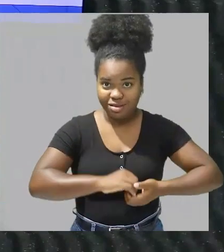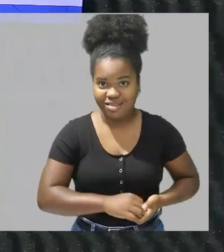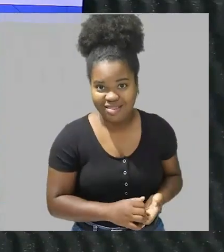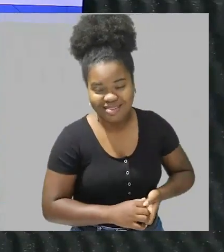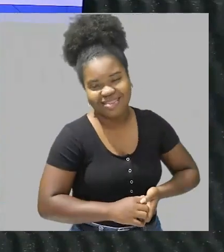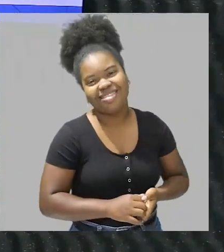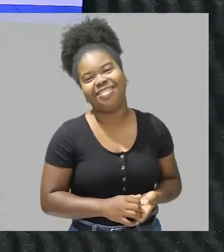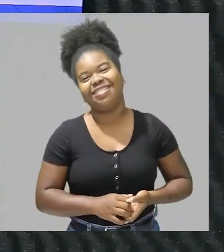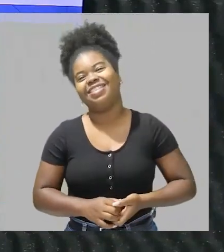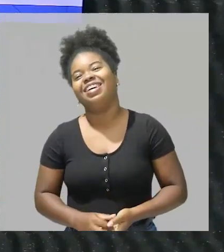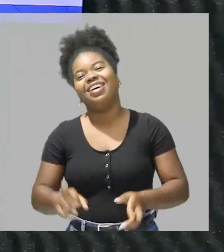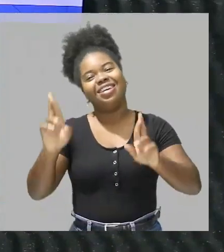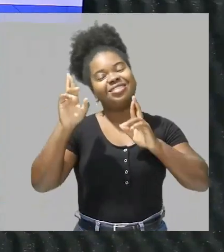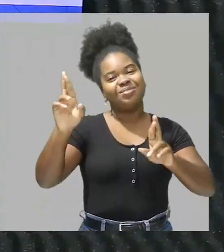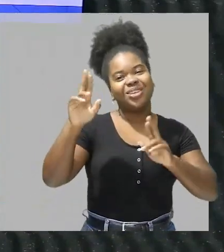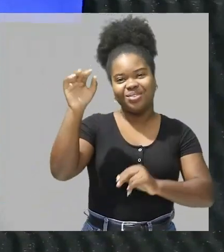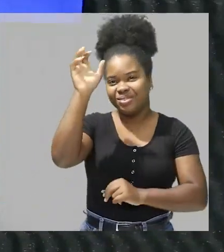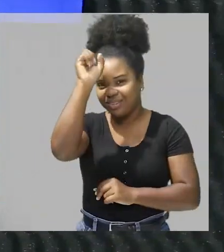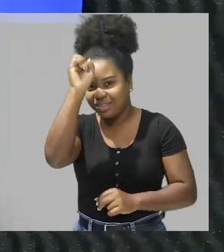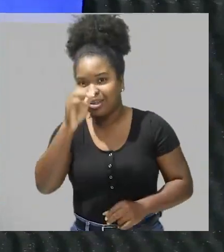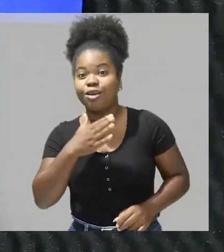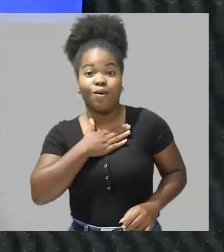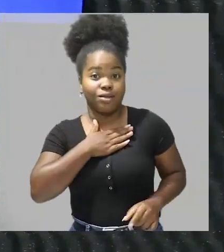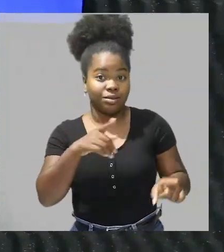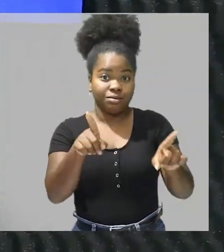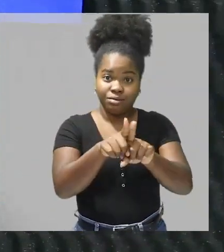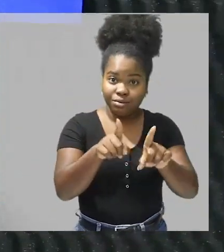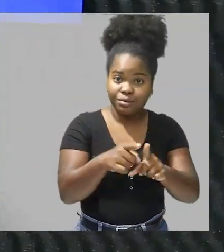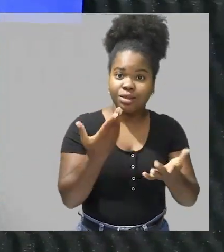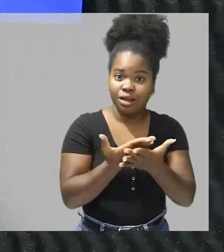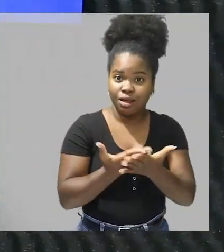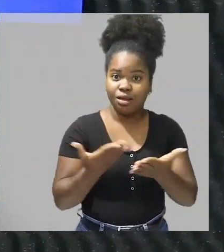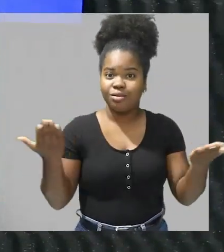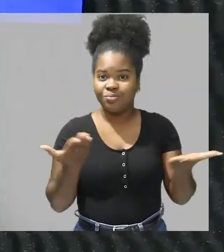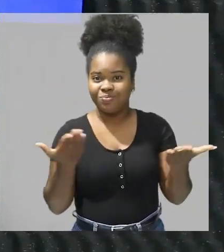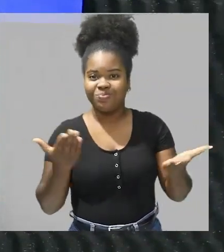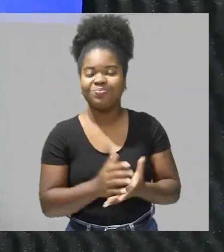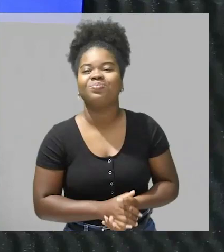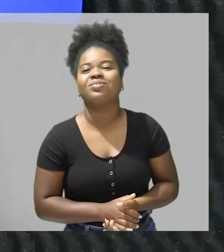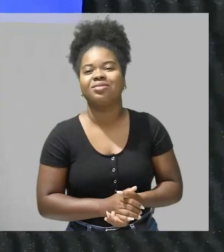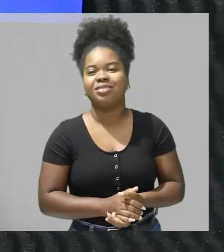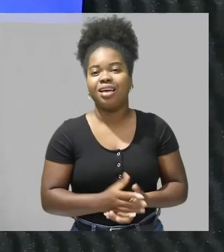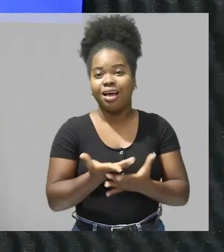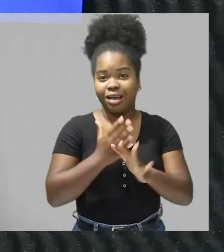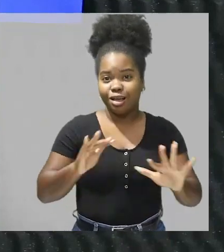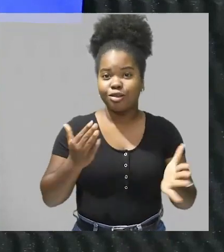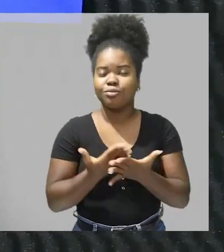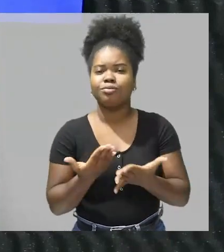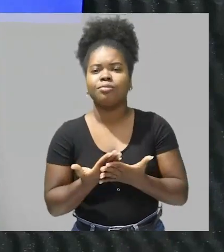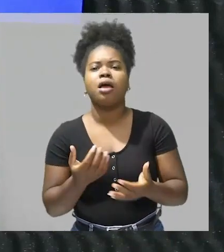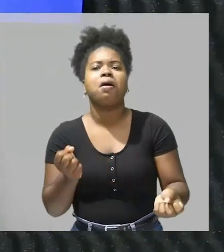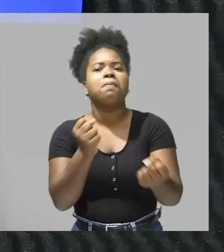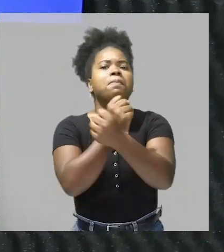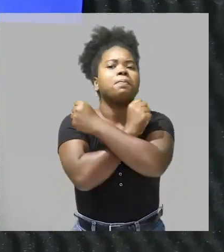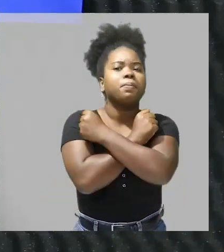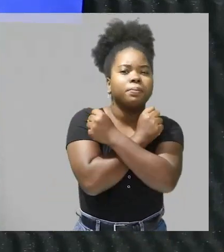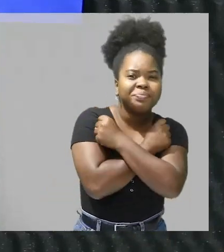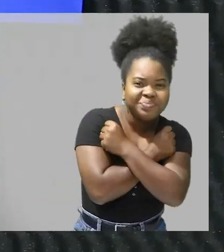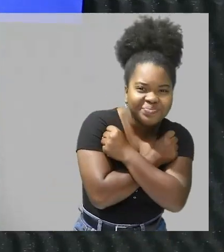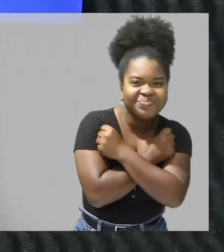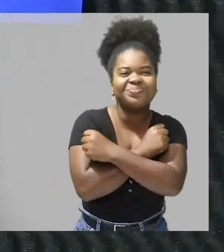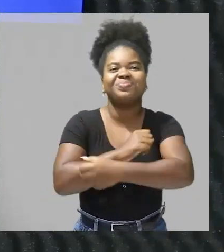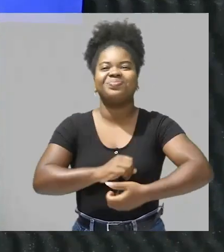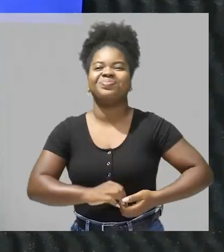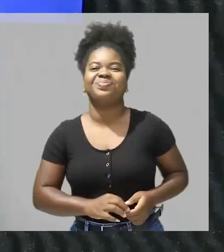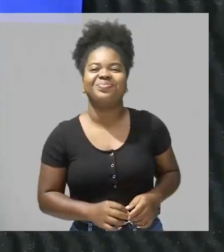de bola turminha bom Espero que vocês tenham gostado da nossa aula ficando por aqui turminha forte abraço a todos